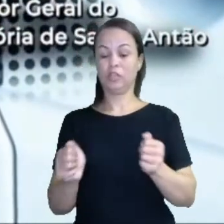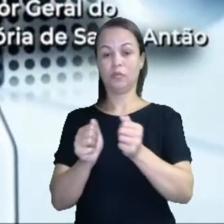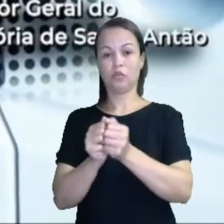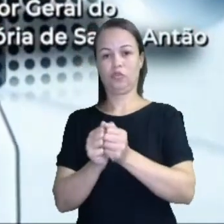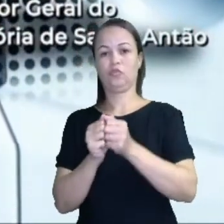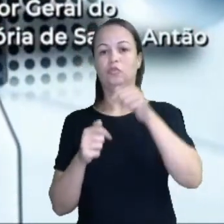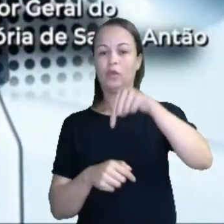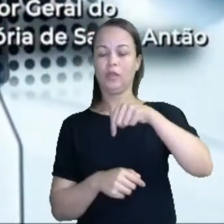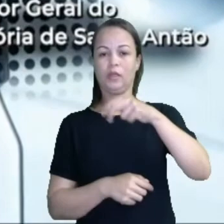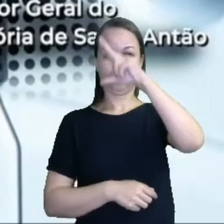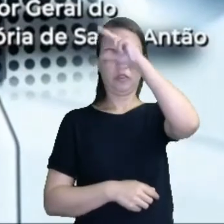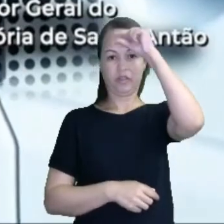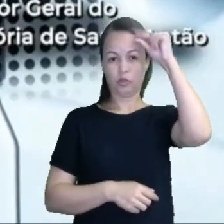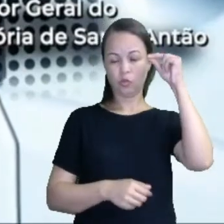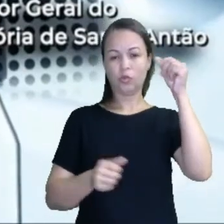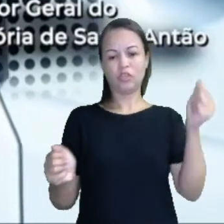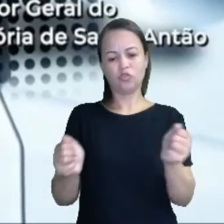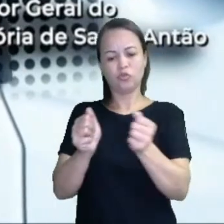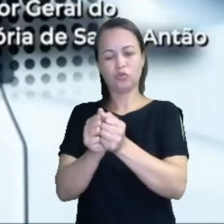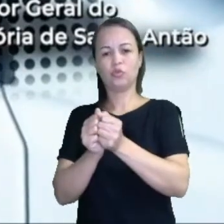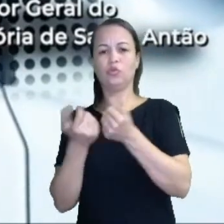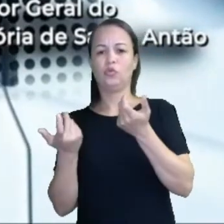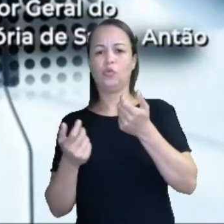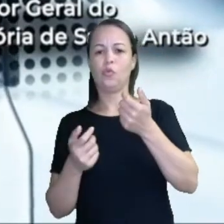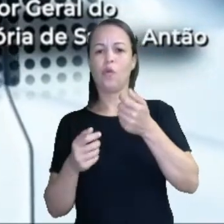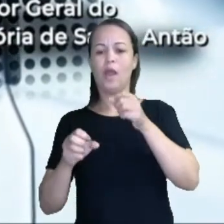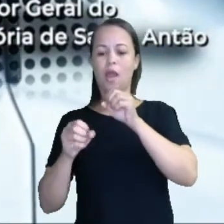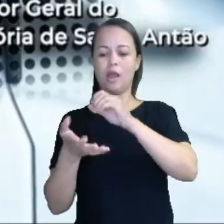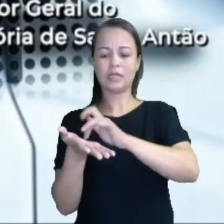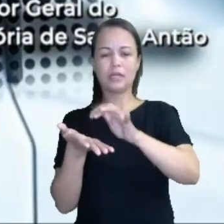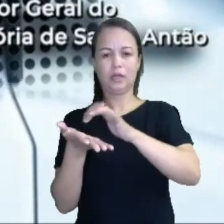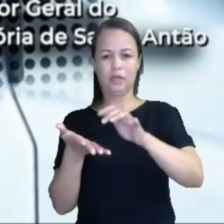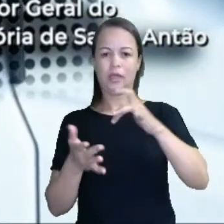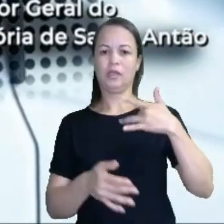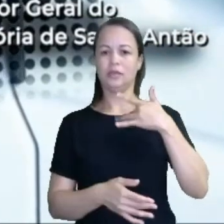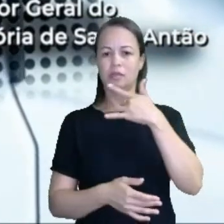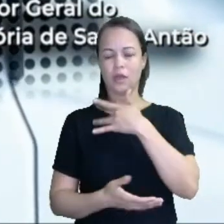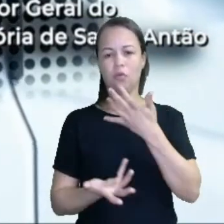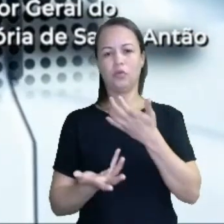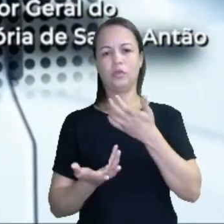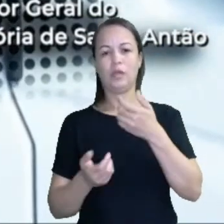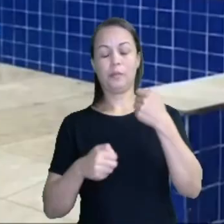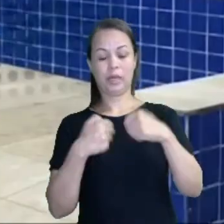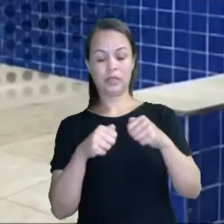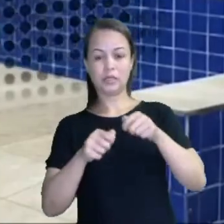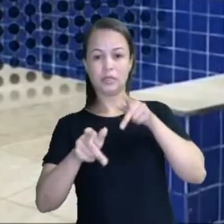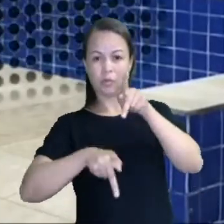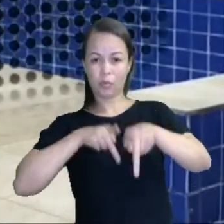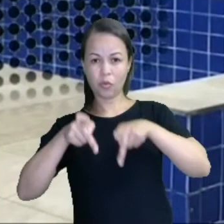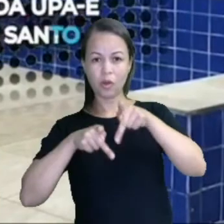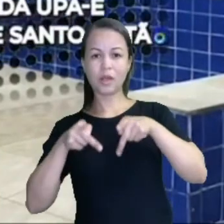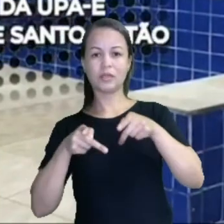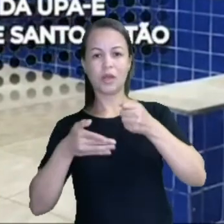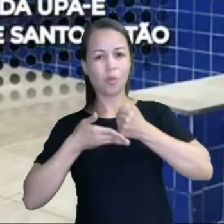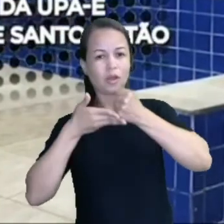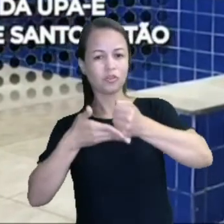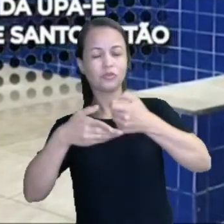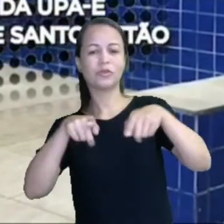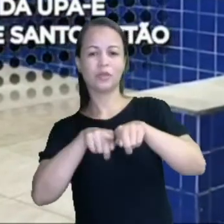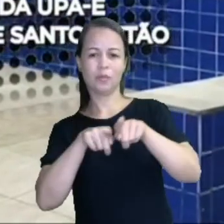Saúde, nos dando condições nesse trabalho exaustivo, mas é preciso que a população faça a sua parte. É muito